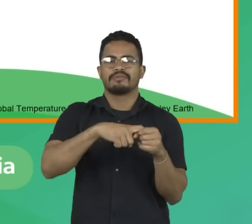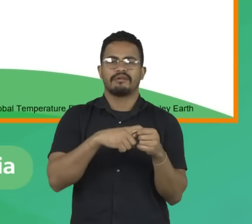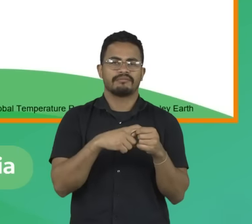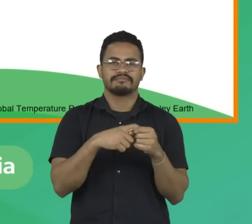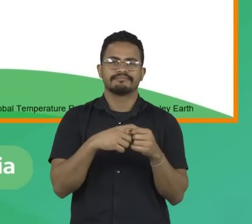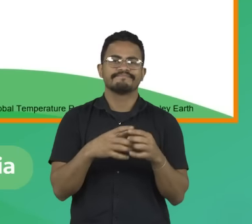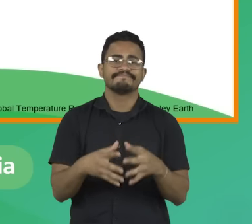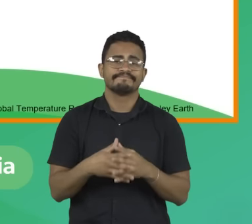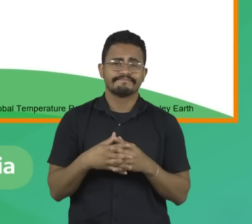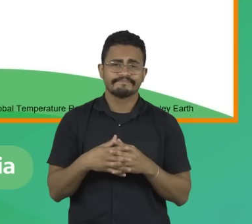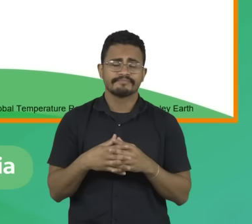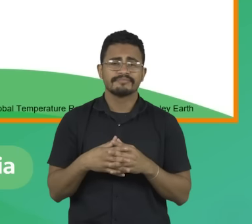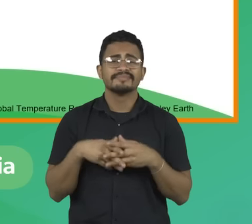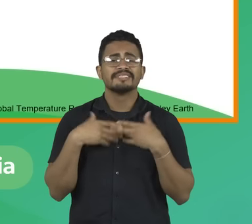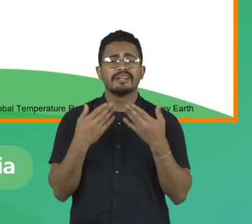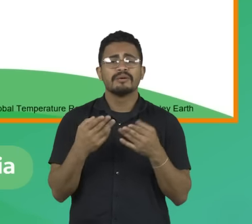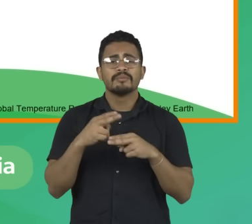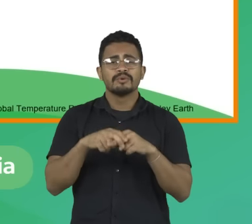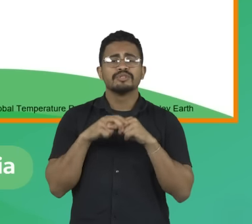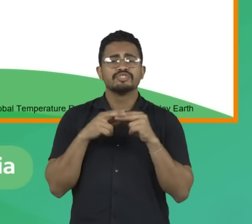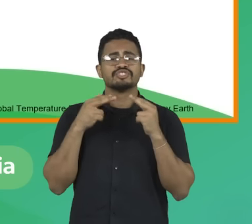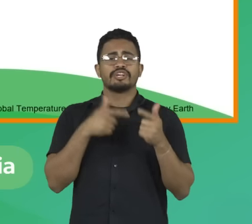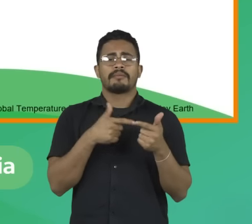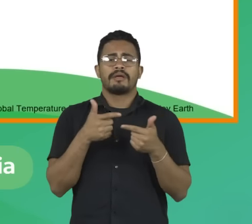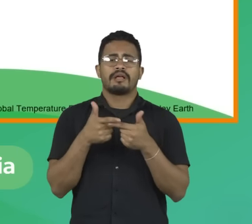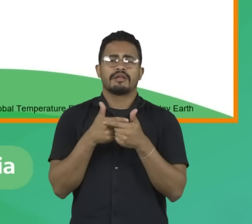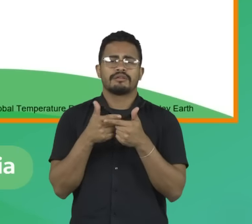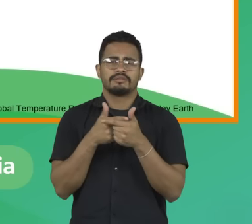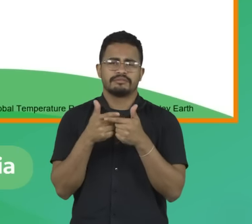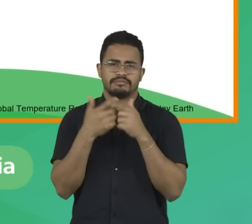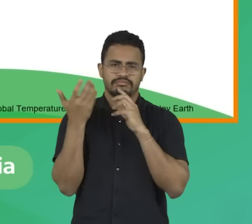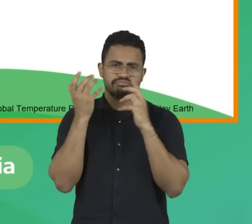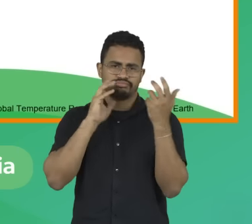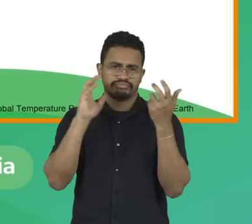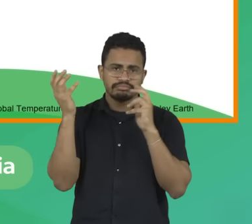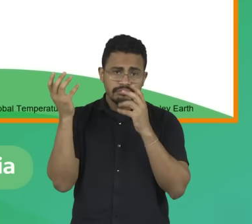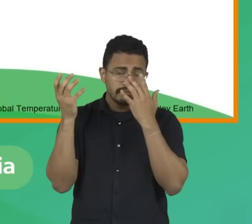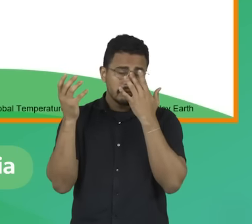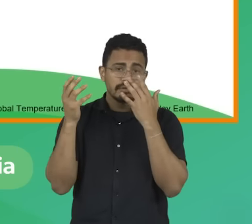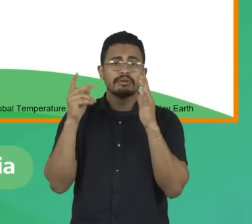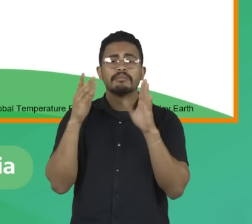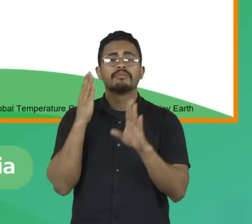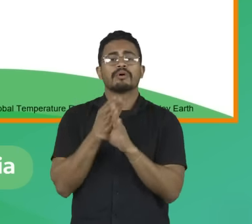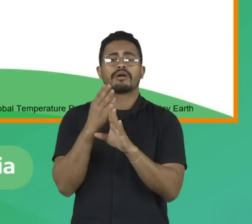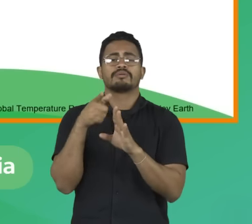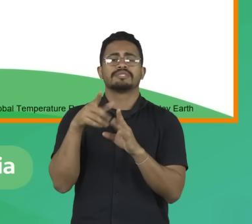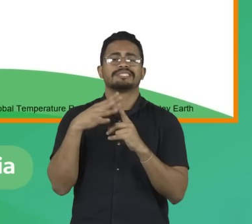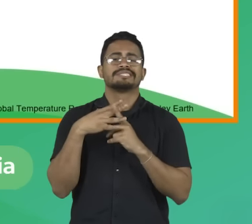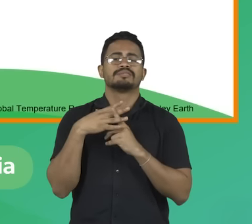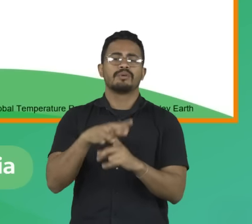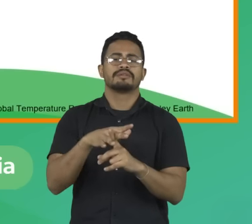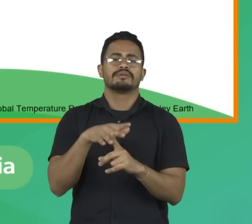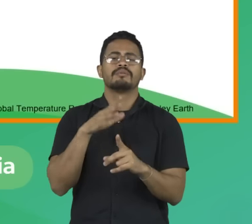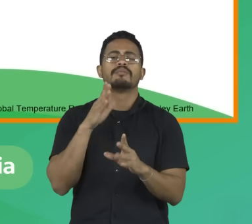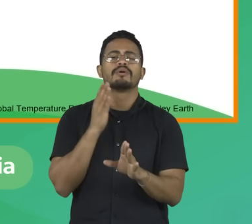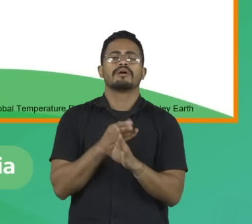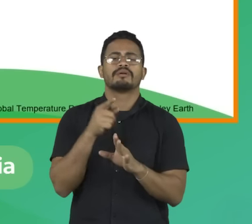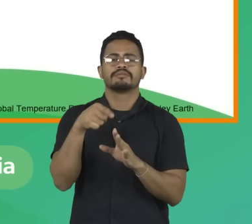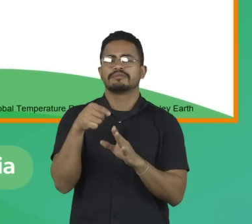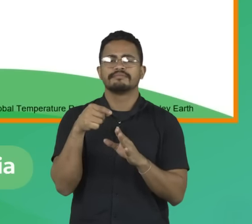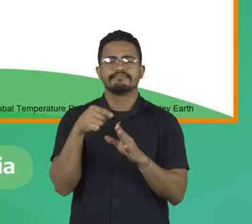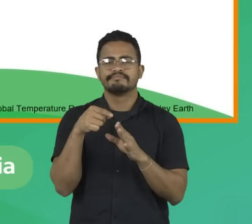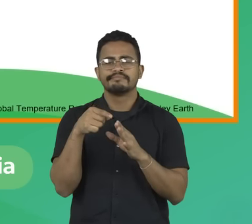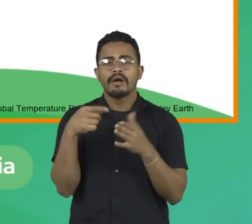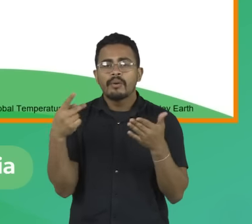reversível. Portanto, a gente classifica como crise climática a mudança de clima provocada por situações cujos efeitos são irreversíveis